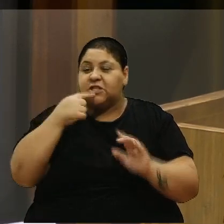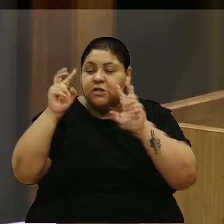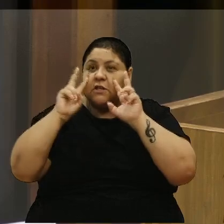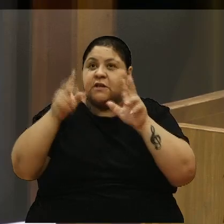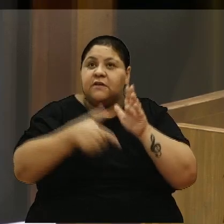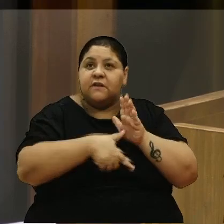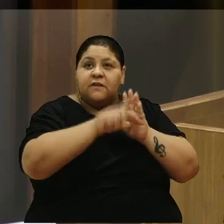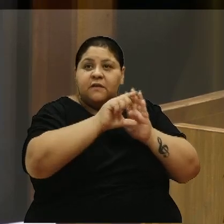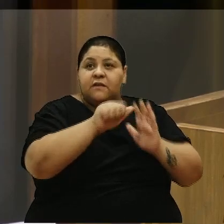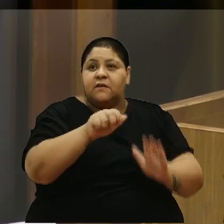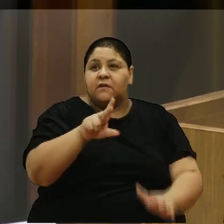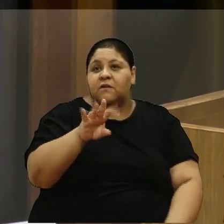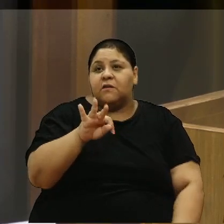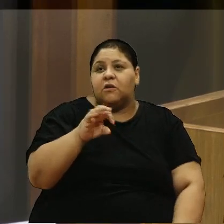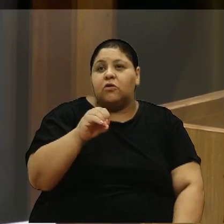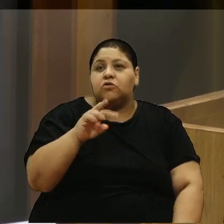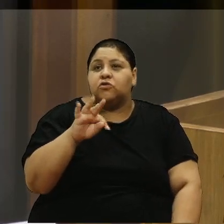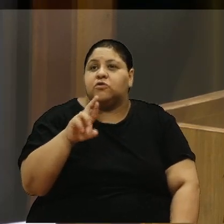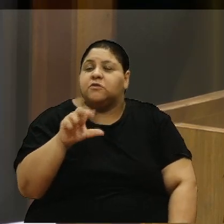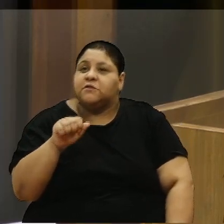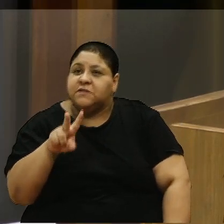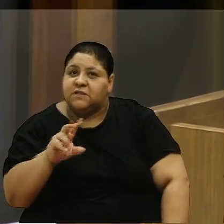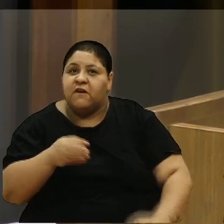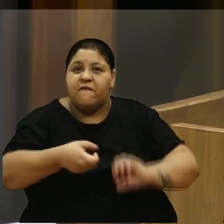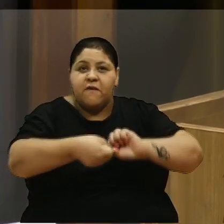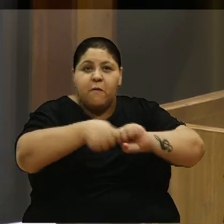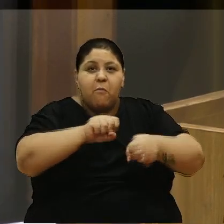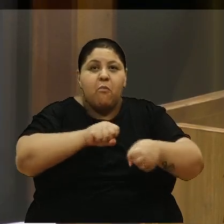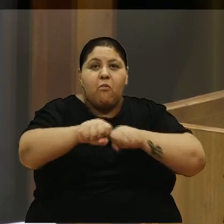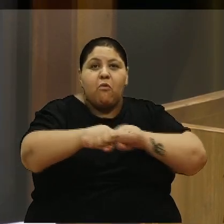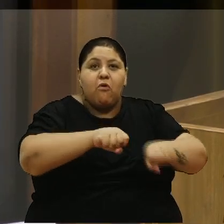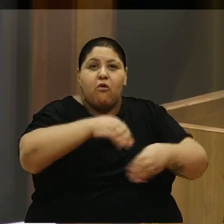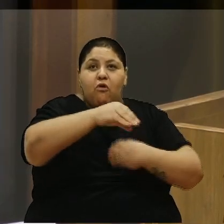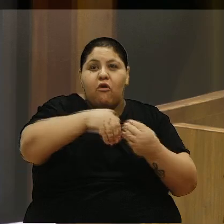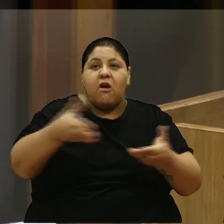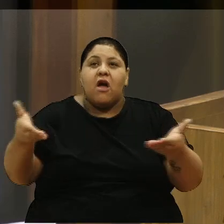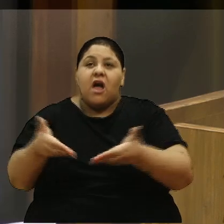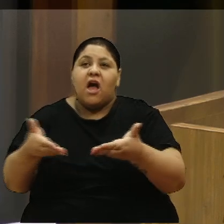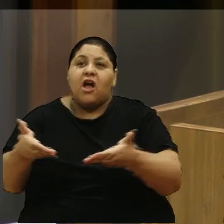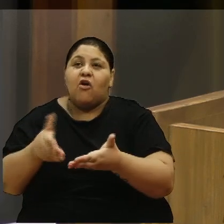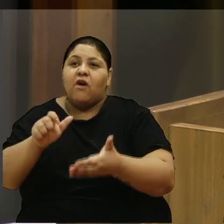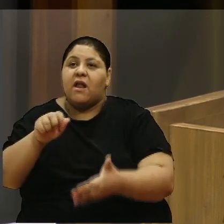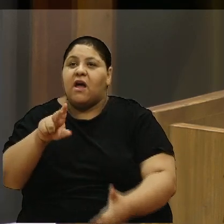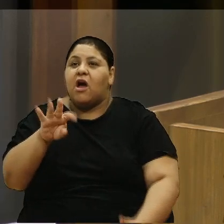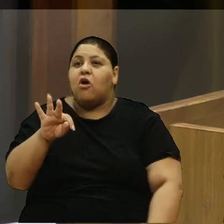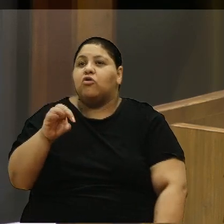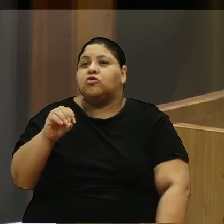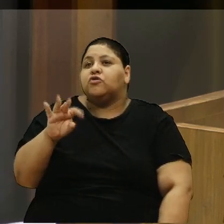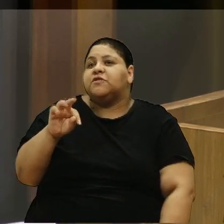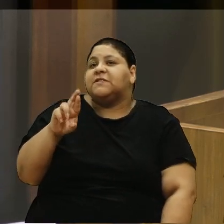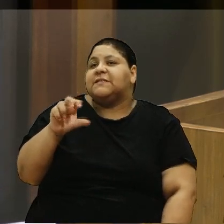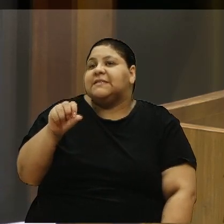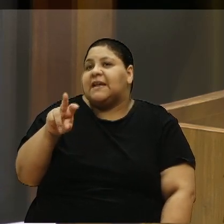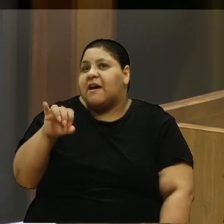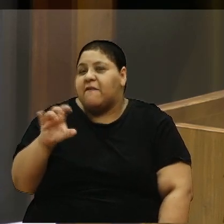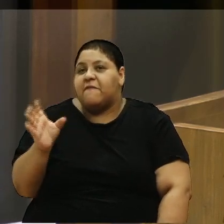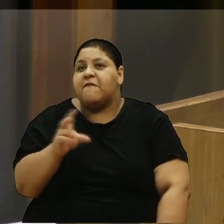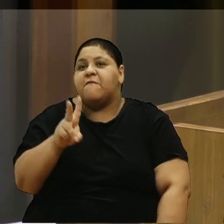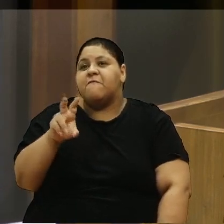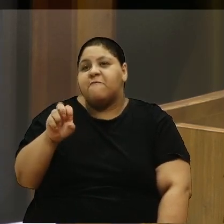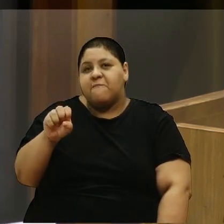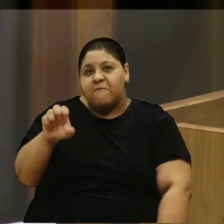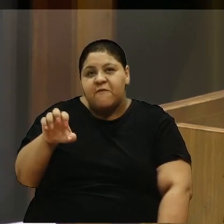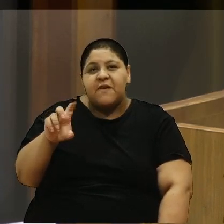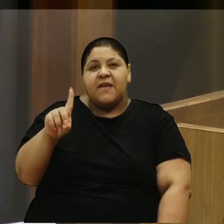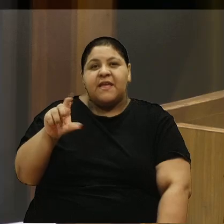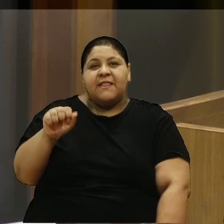era Autotrave, borrachas e plásticos, e agora é Autotrave, vedações de alta performance. O que isso quer dizer? Novas possibilidades